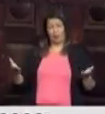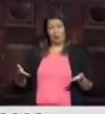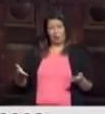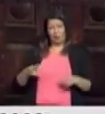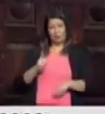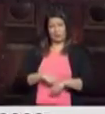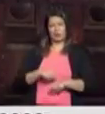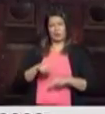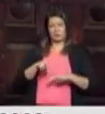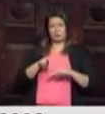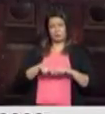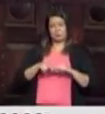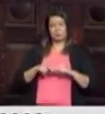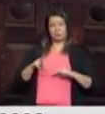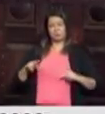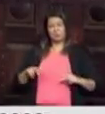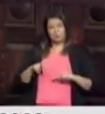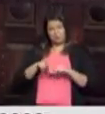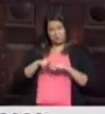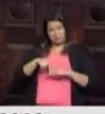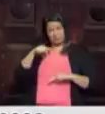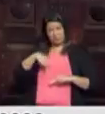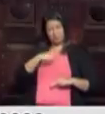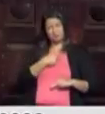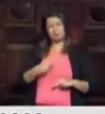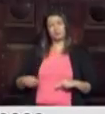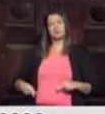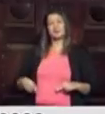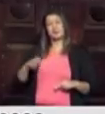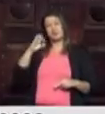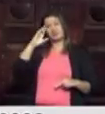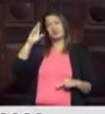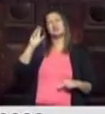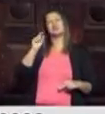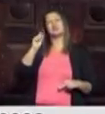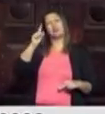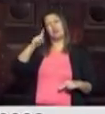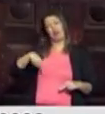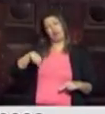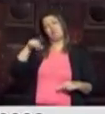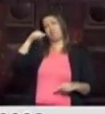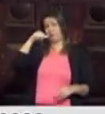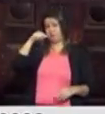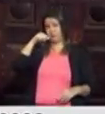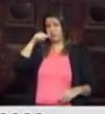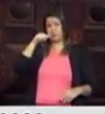uma deputada da bancada feminina da nossa Assembleia. Apenas para reiterar